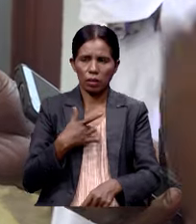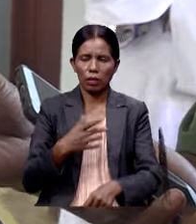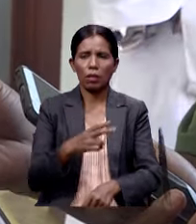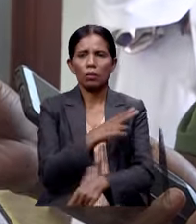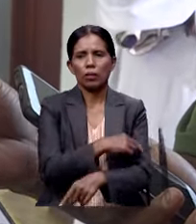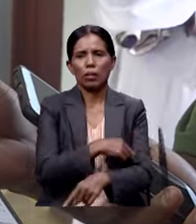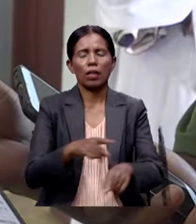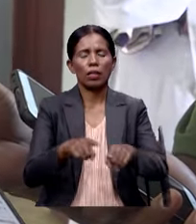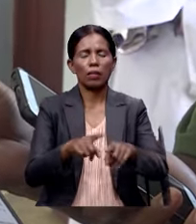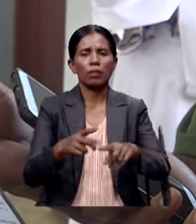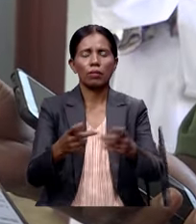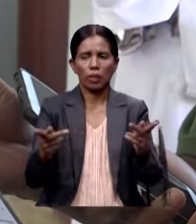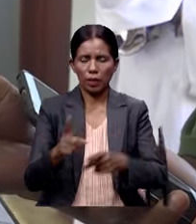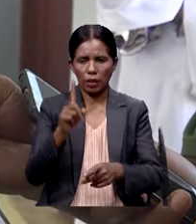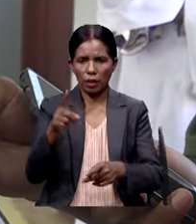ide hanu ita bele ba